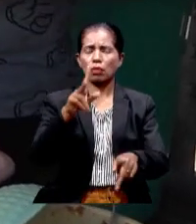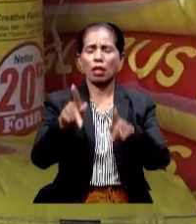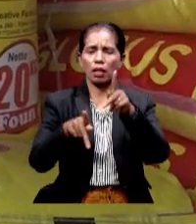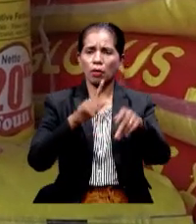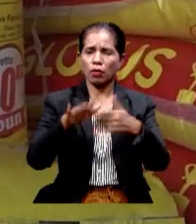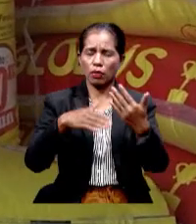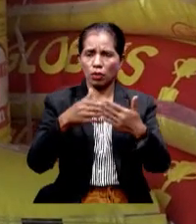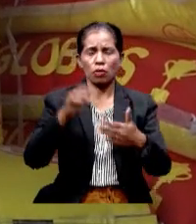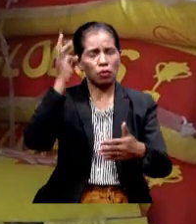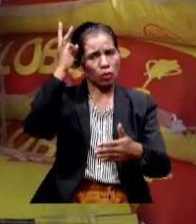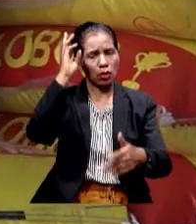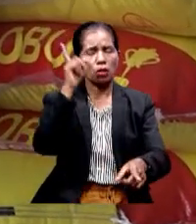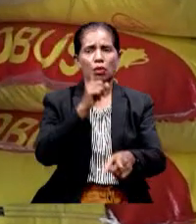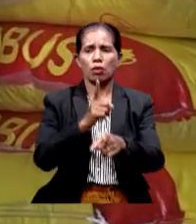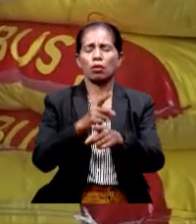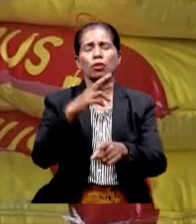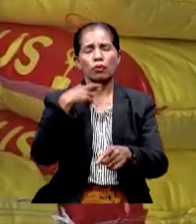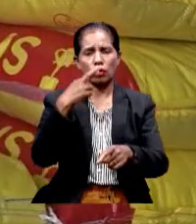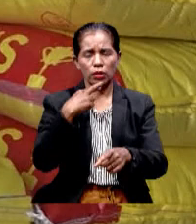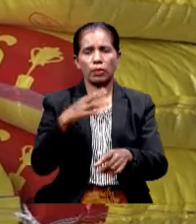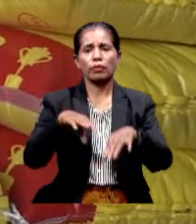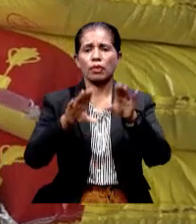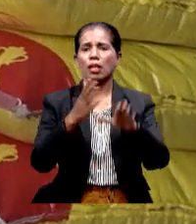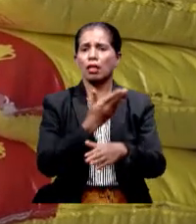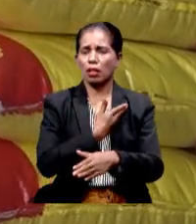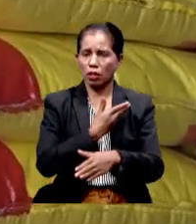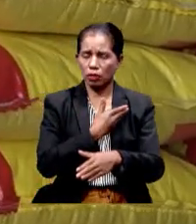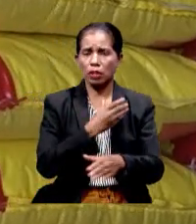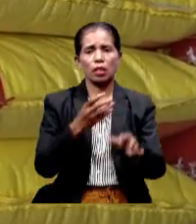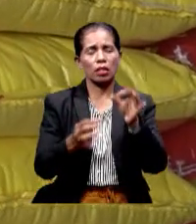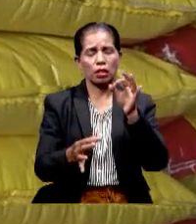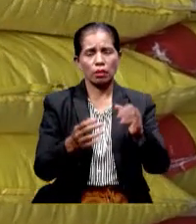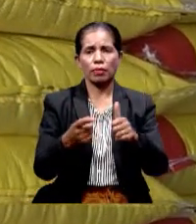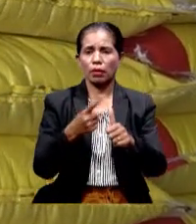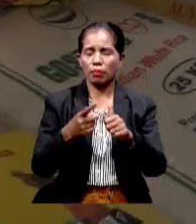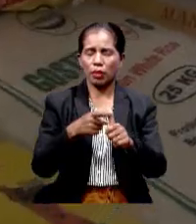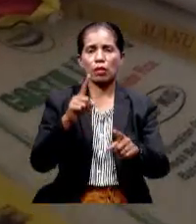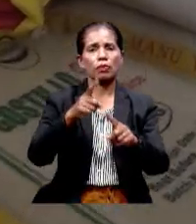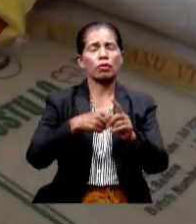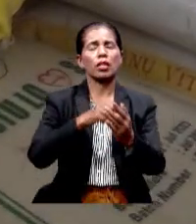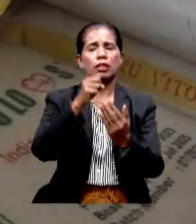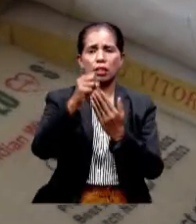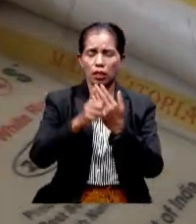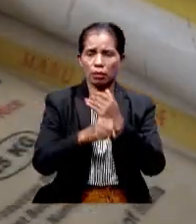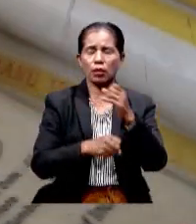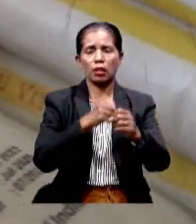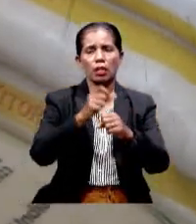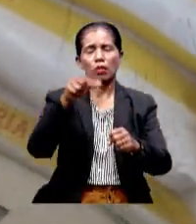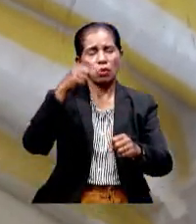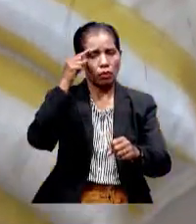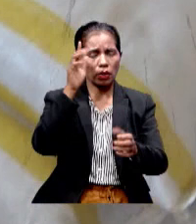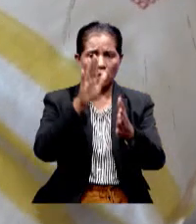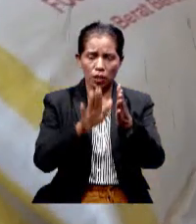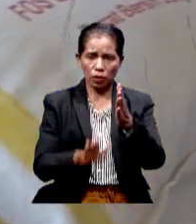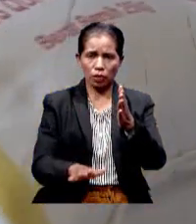Sira preocupa tebe so folem fos nebe sai makas, mas que ia início Fulan Setembro tinané, governo reduz